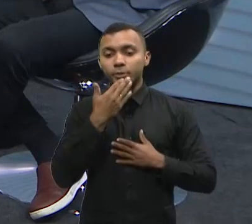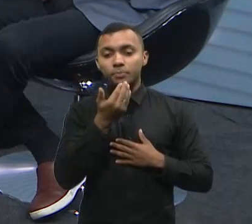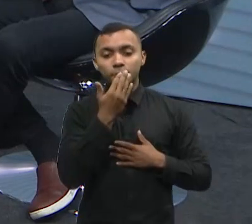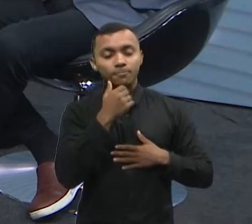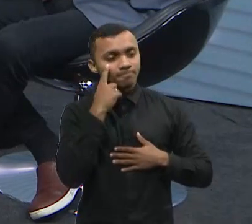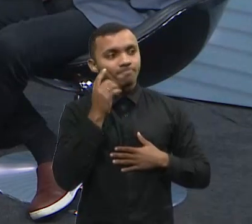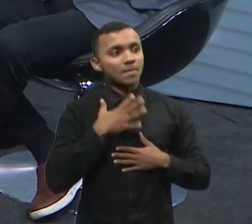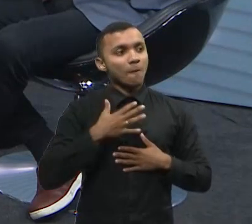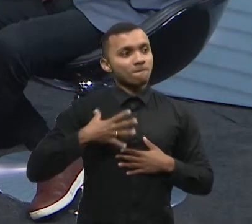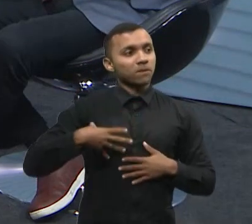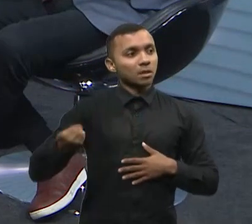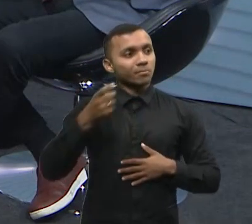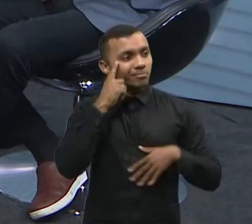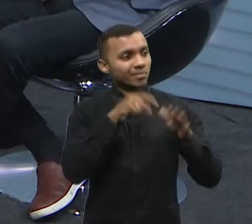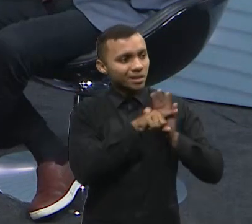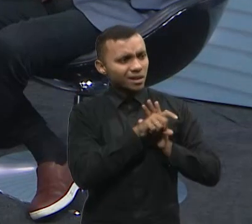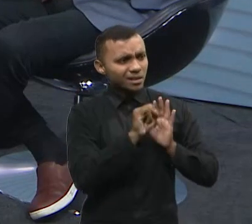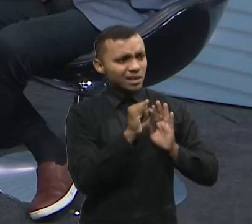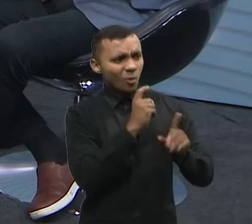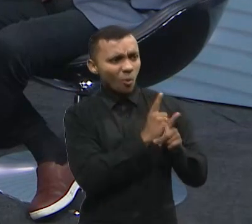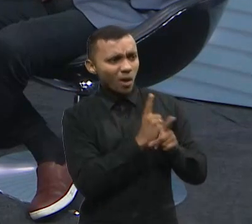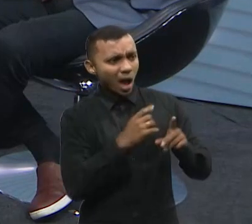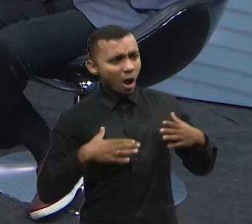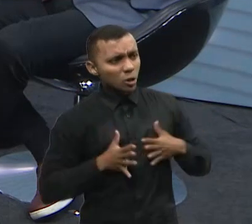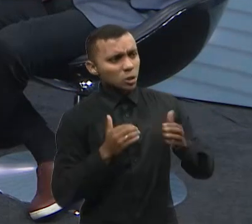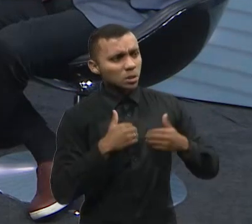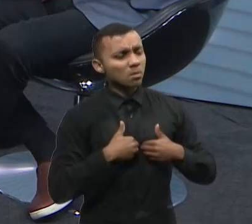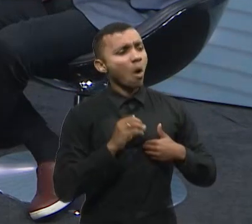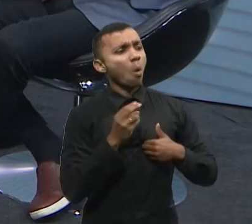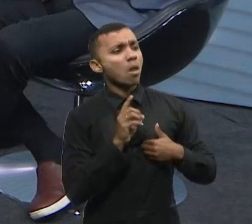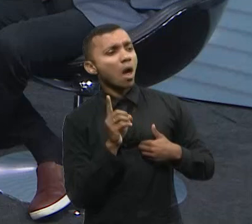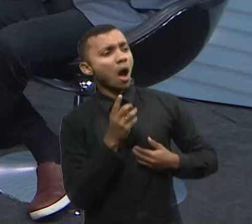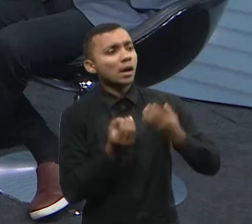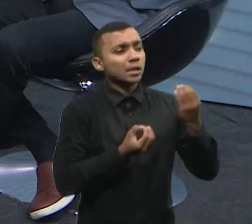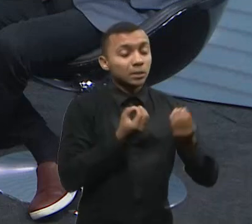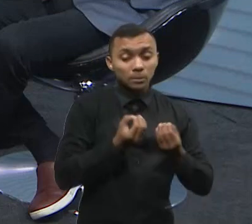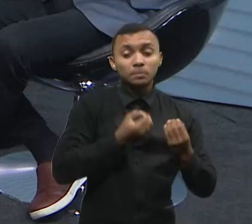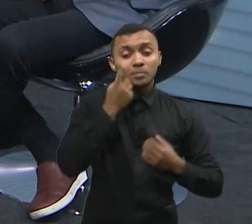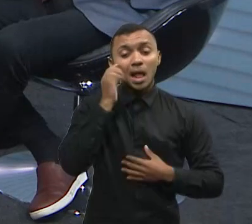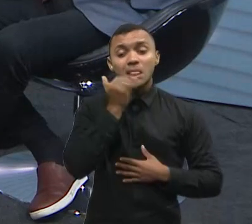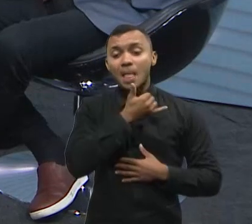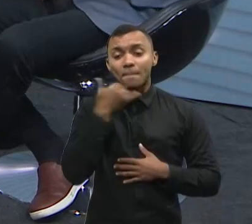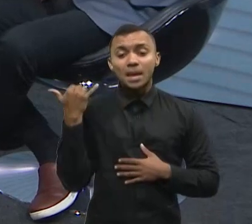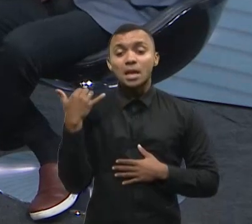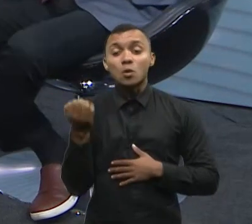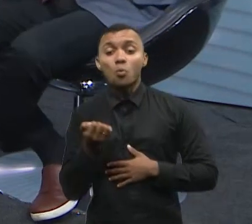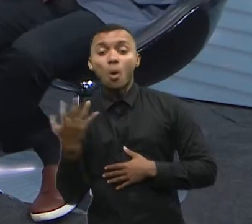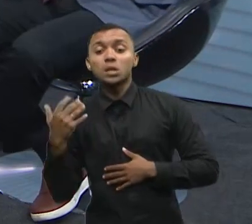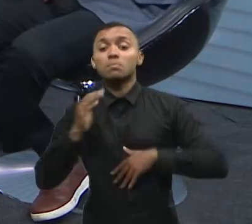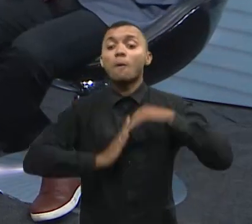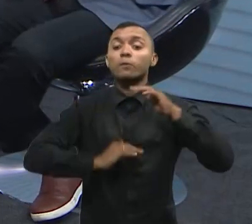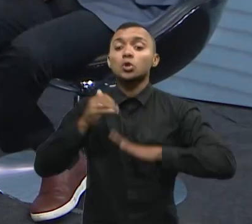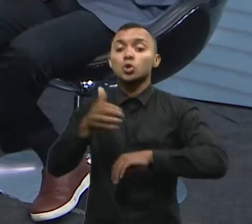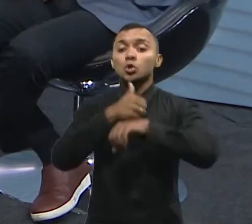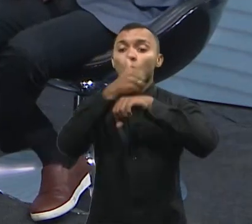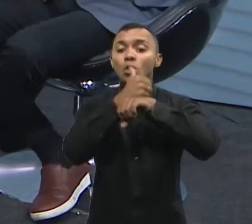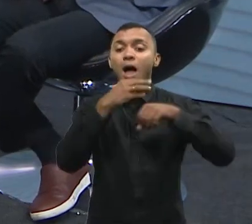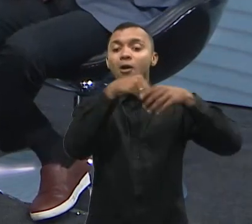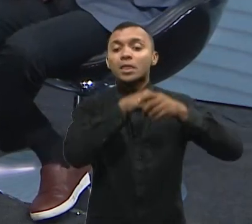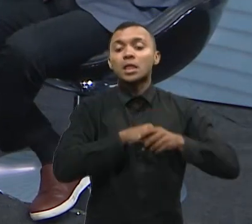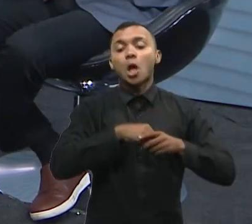aumento, muitas vezes, não vai paralelo ao aumento do número de profissionais no SUS, isso.